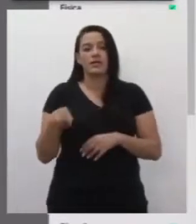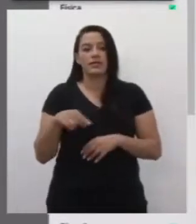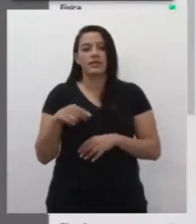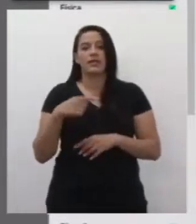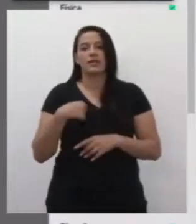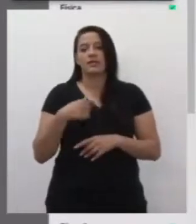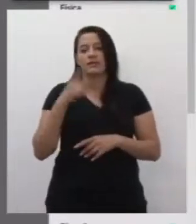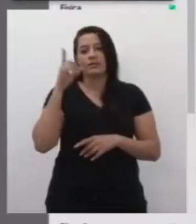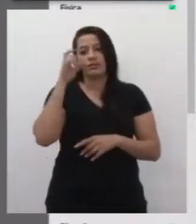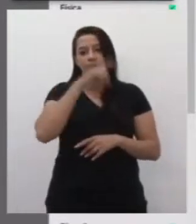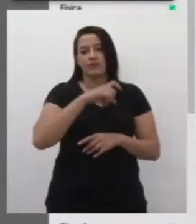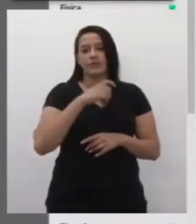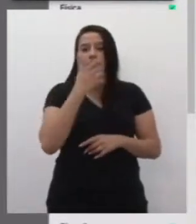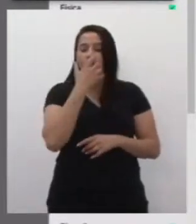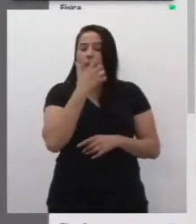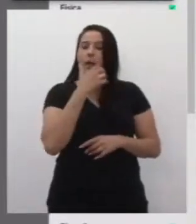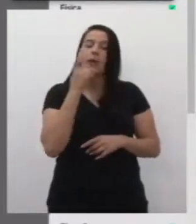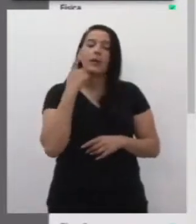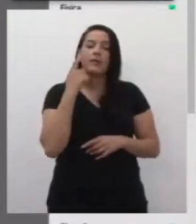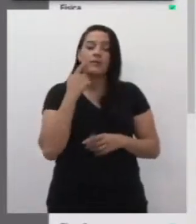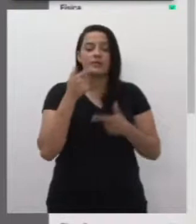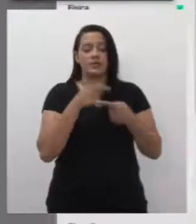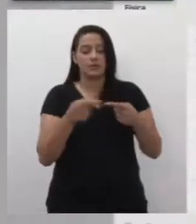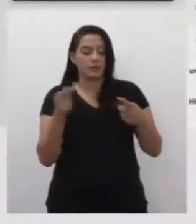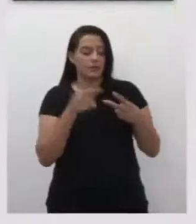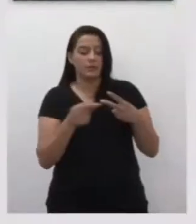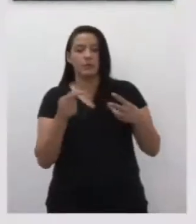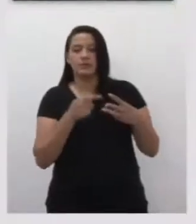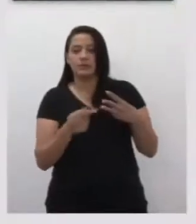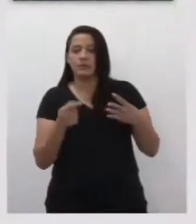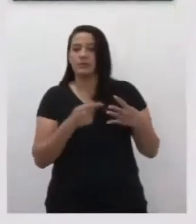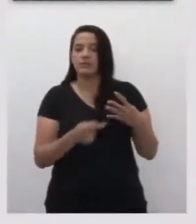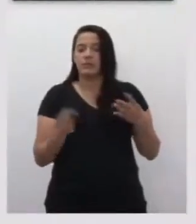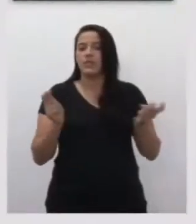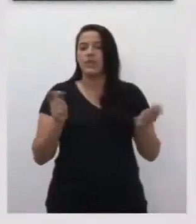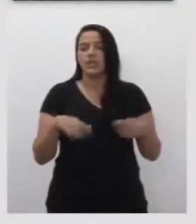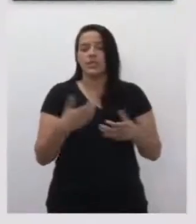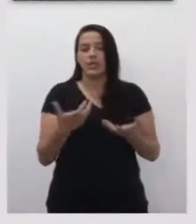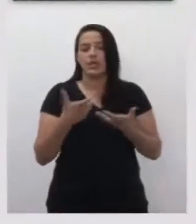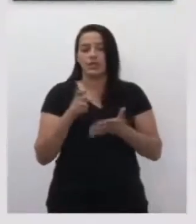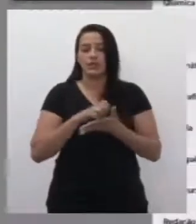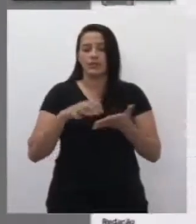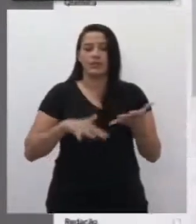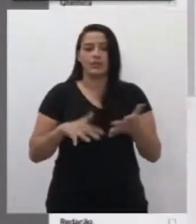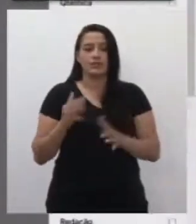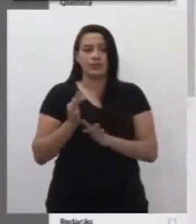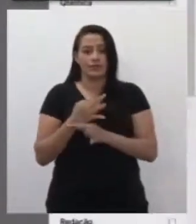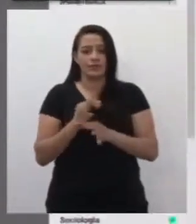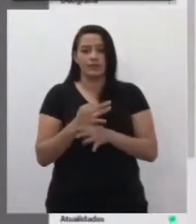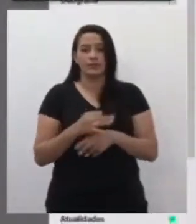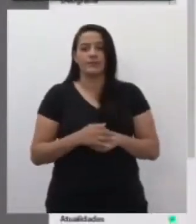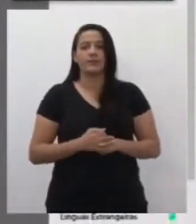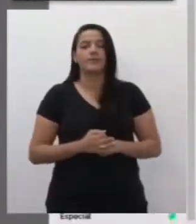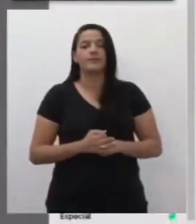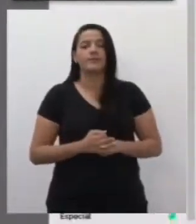gargalo. E aí ele vê semana a semana o que ele precisa estudar de física, tá?